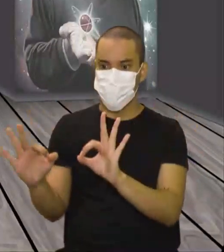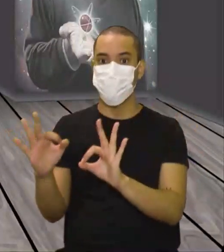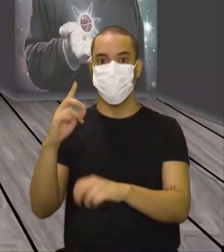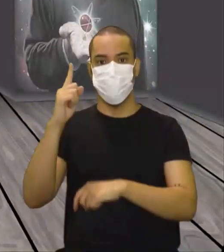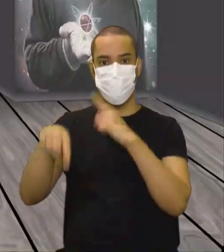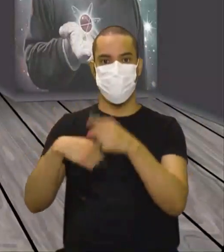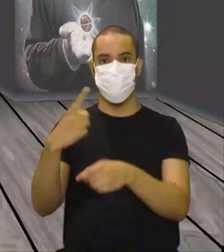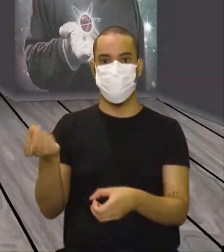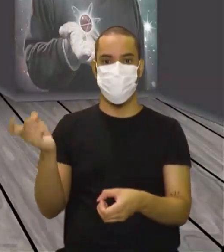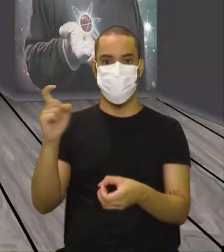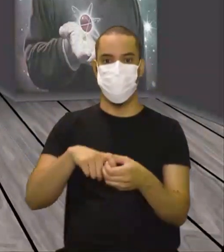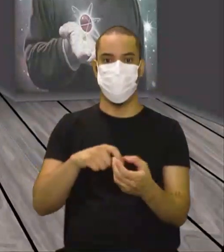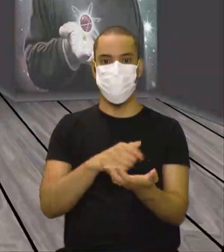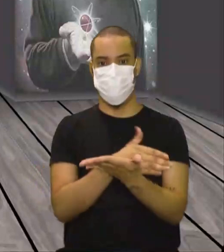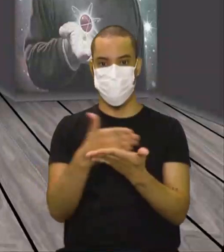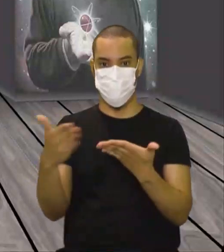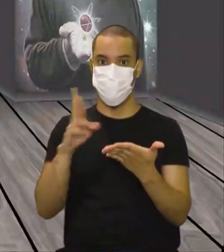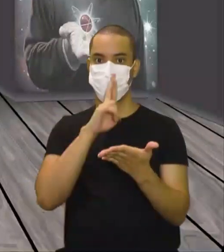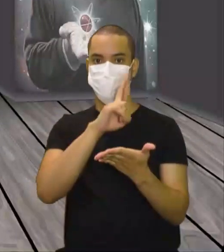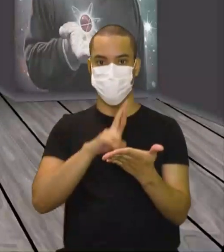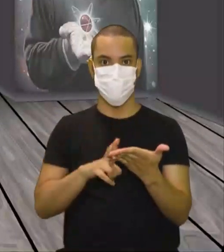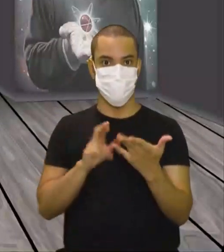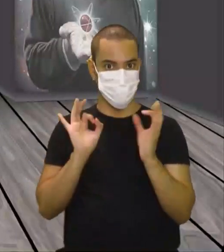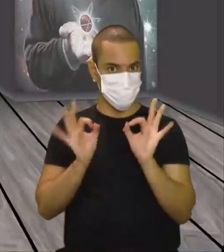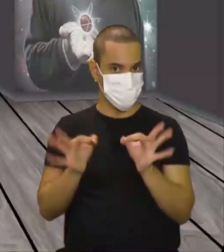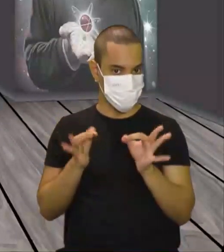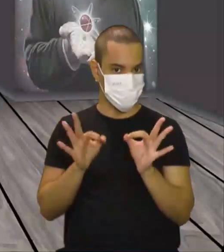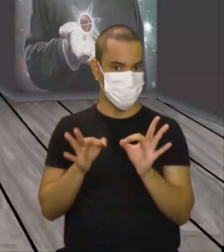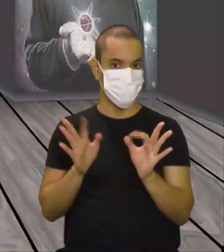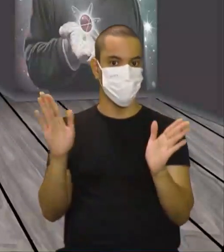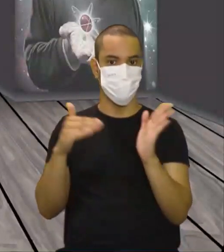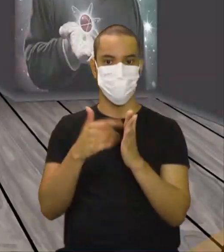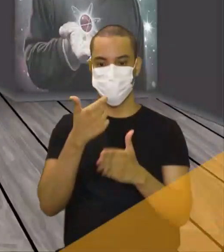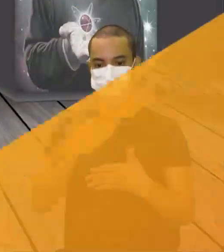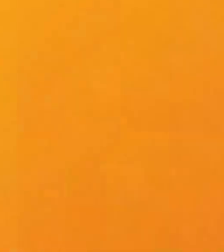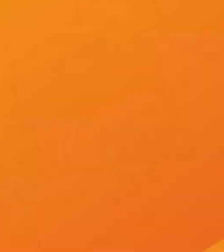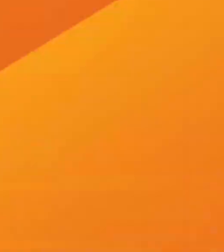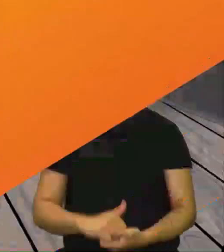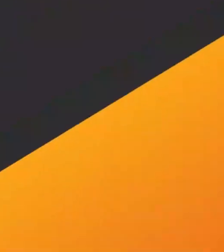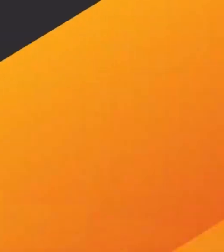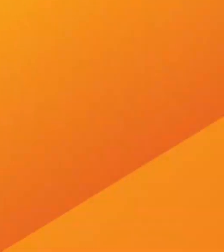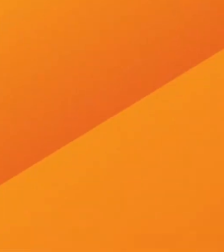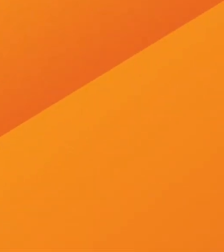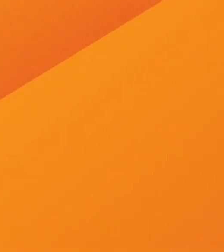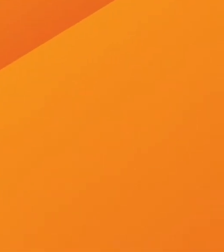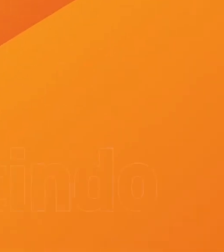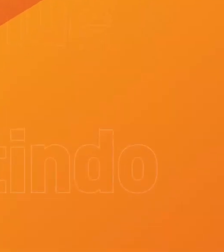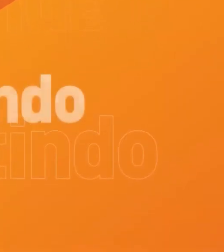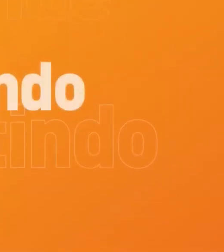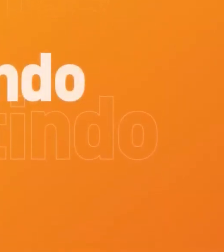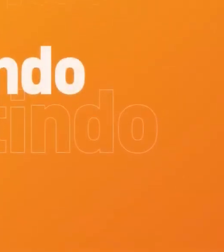aí depois você começa a responder, beleza? Então, até daqui a pouco.